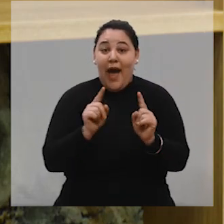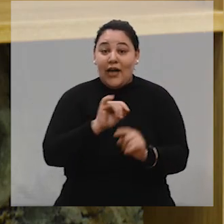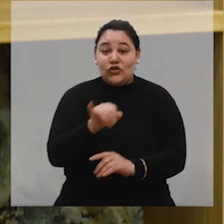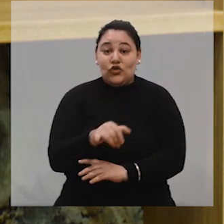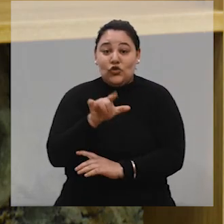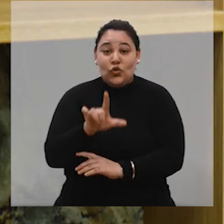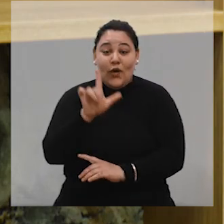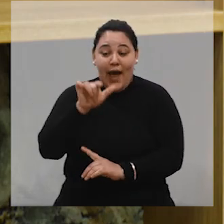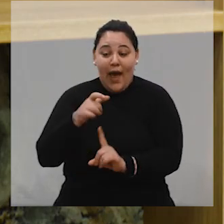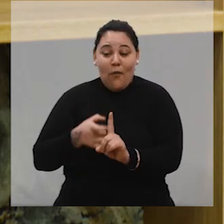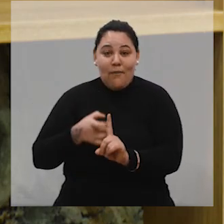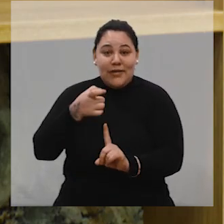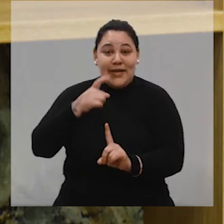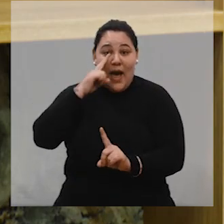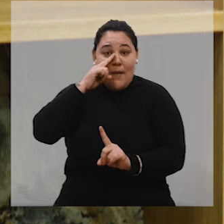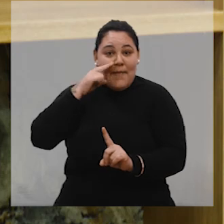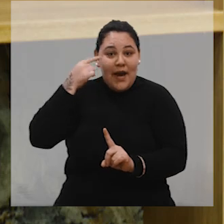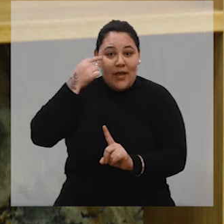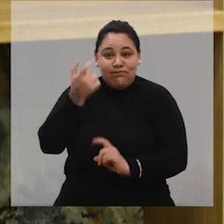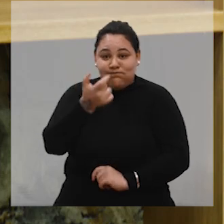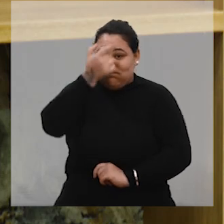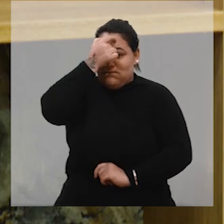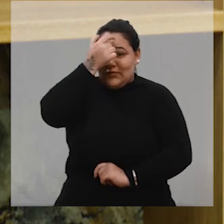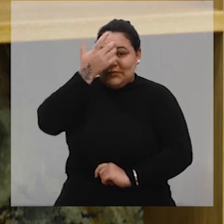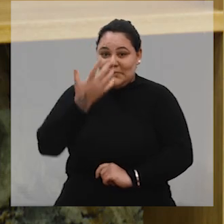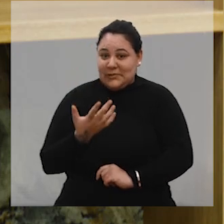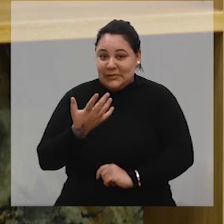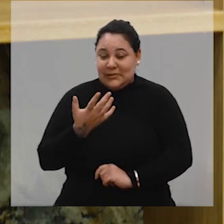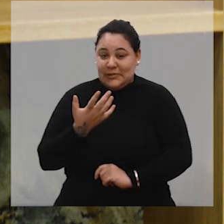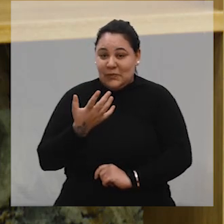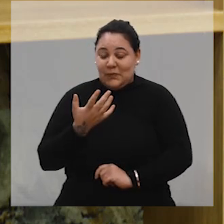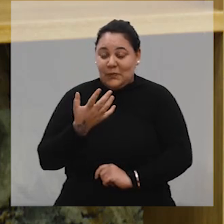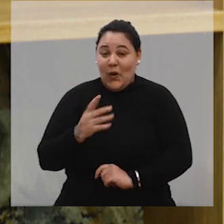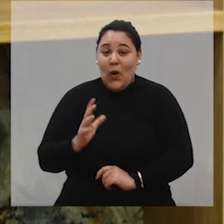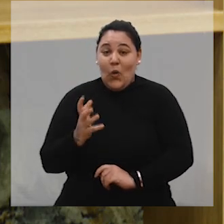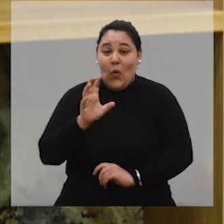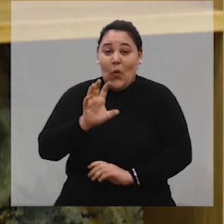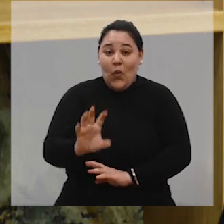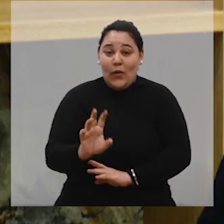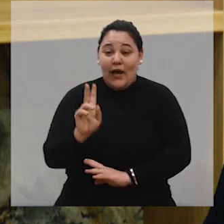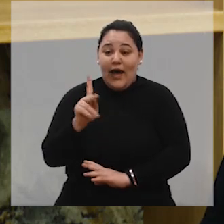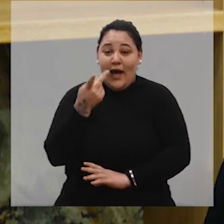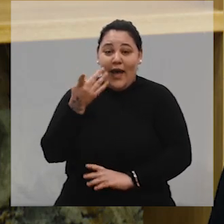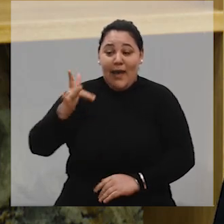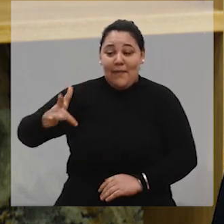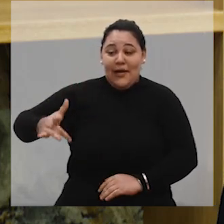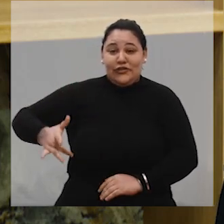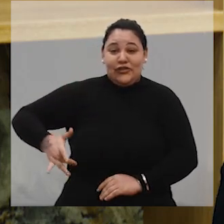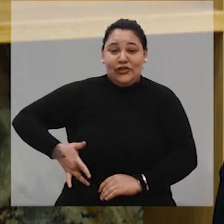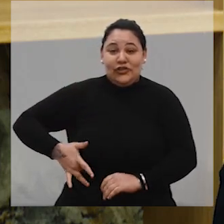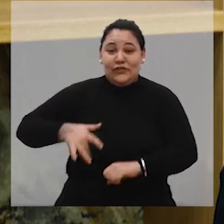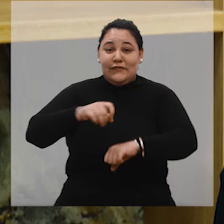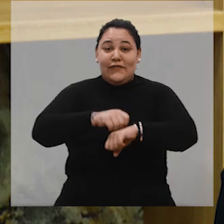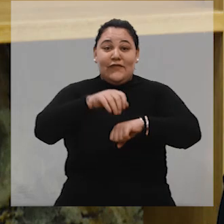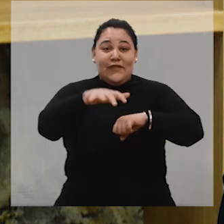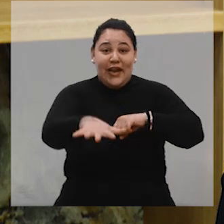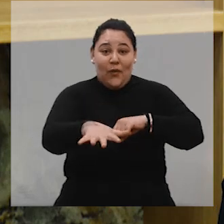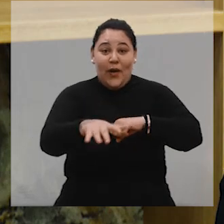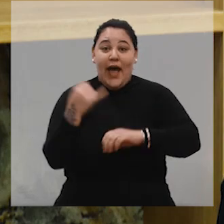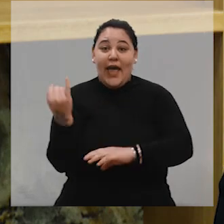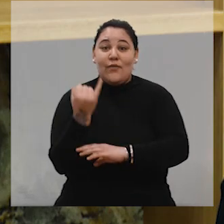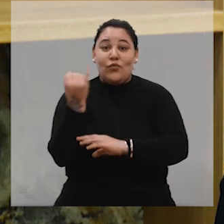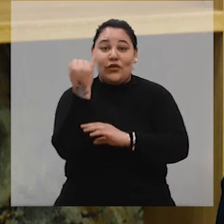considerado um mês amarelo de conscientização às hepatites virais. Então é muito importante a gente falar sobre esse